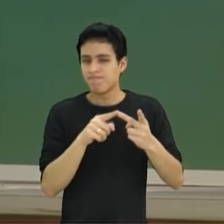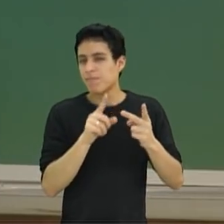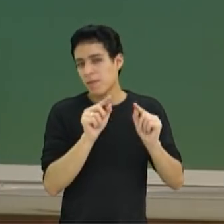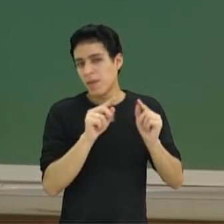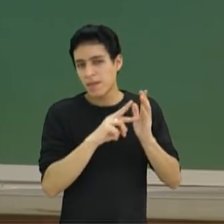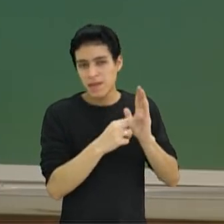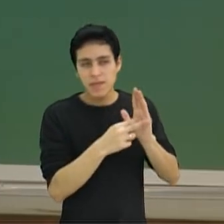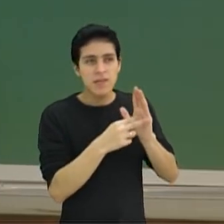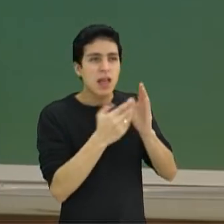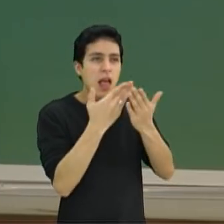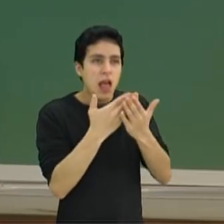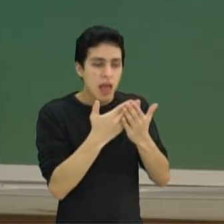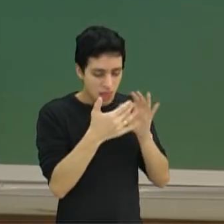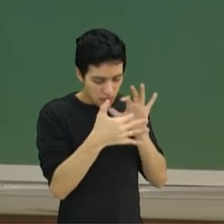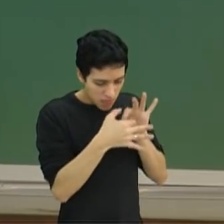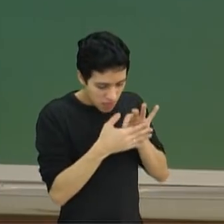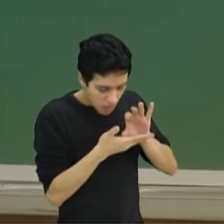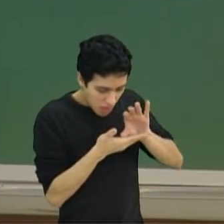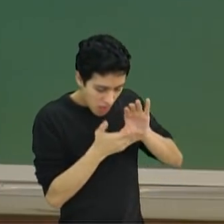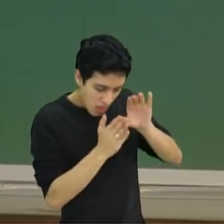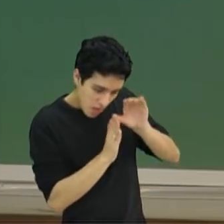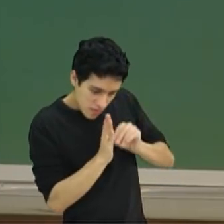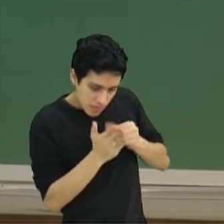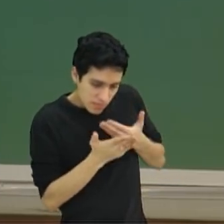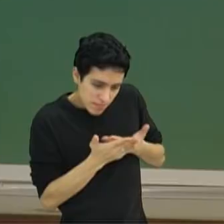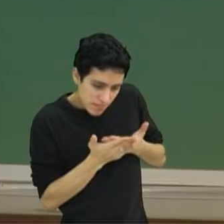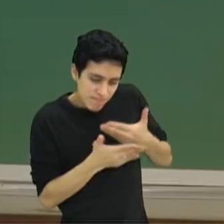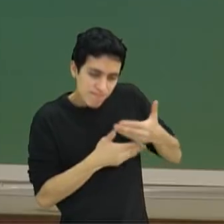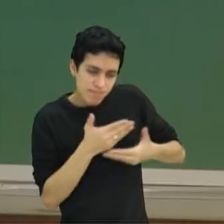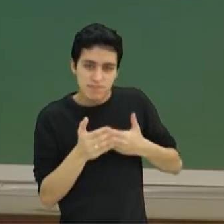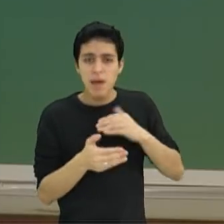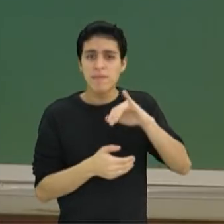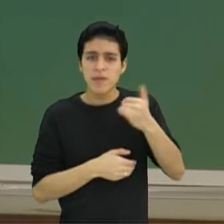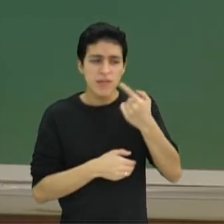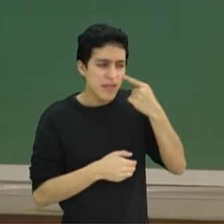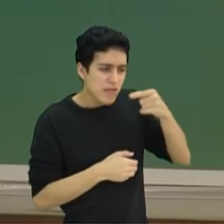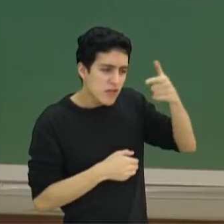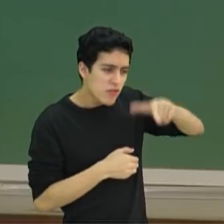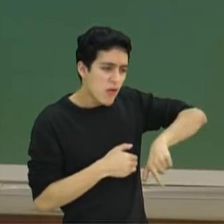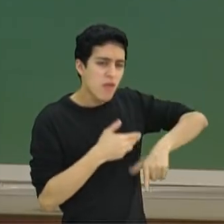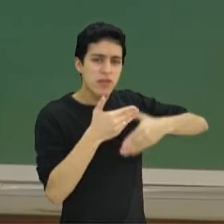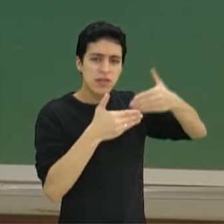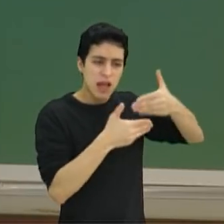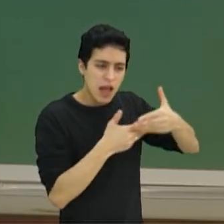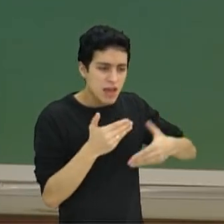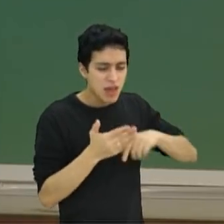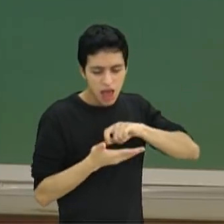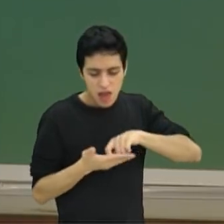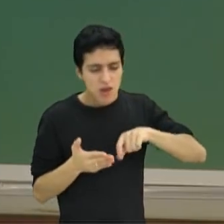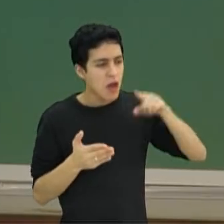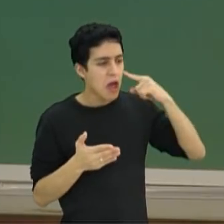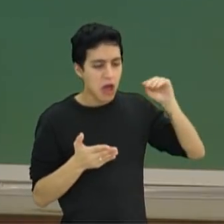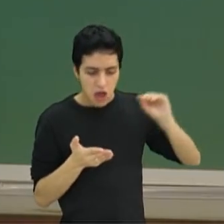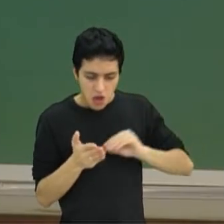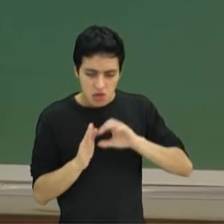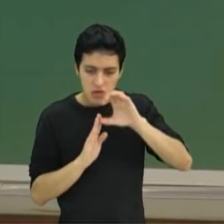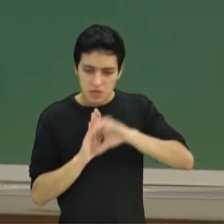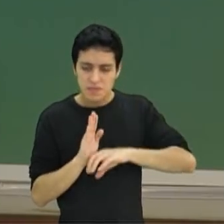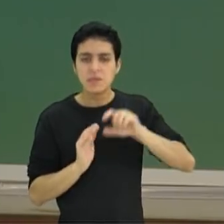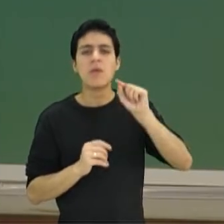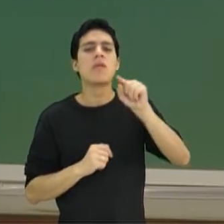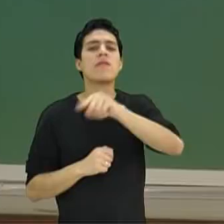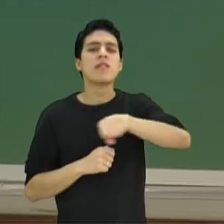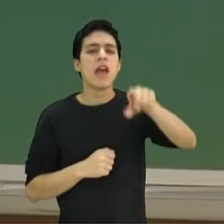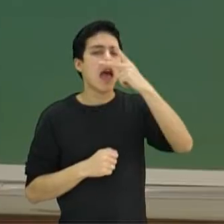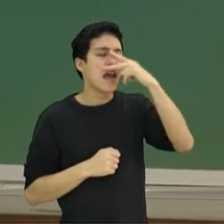né? Aproveite e veja os slides, faça uma revisão, anote os conceitos, tudo que você julgar importante,